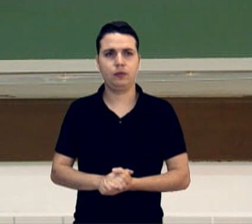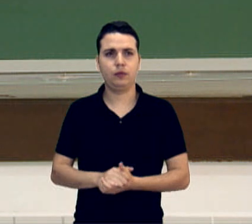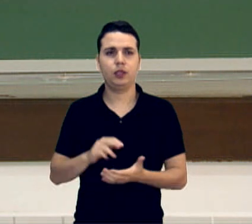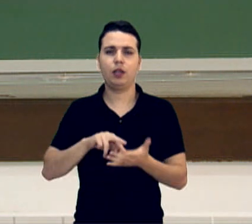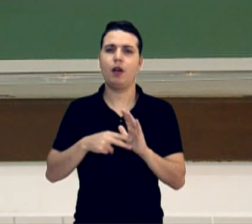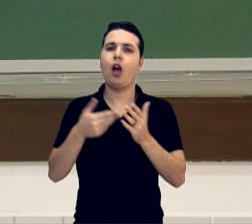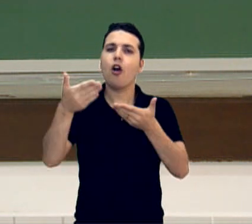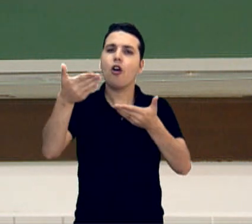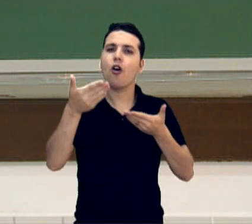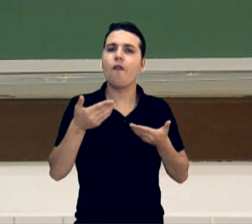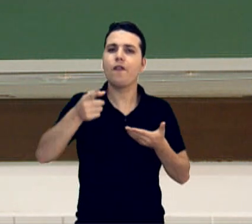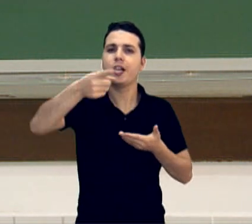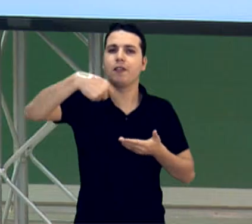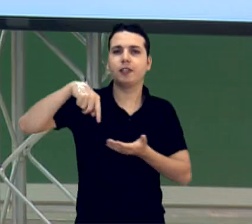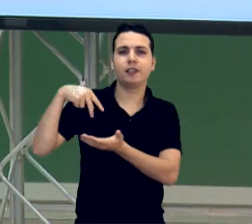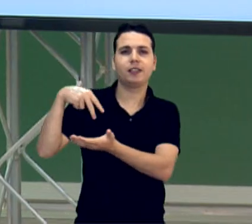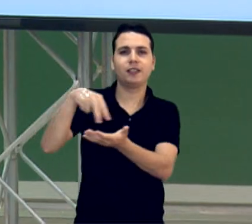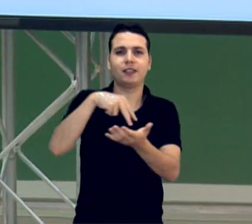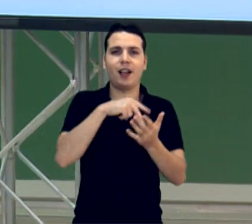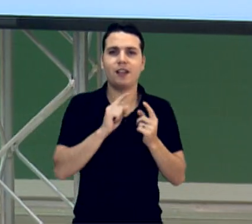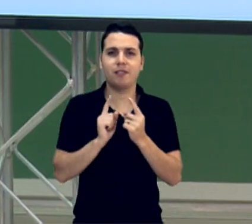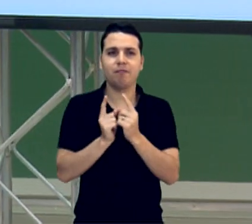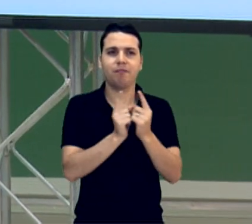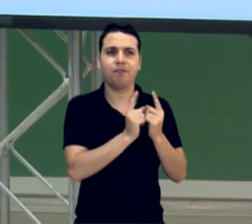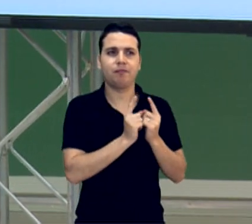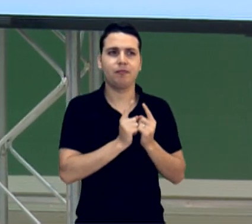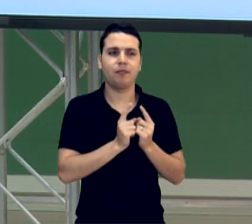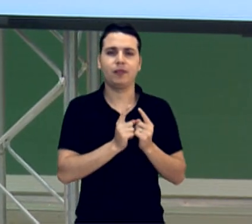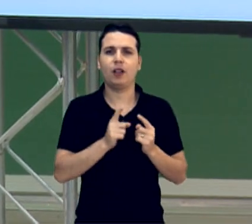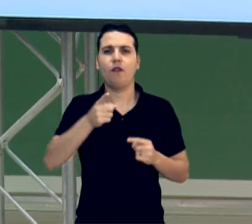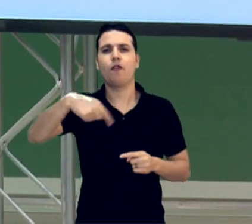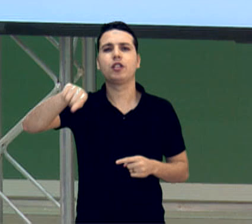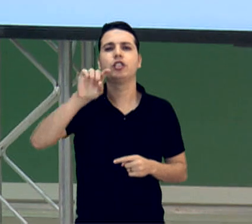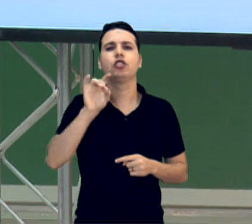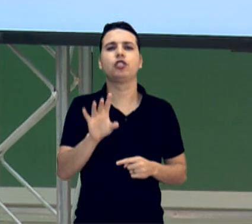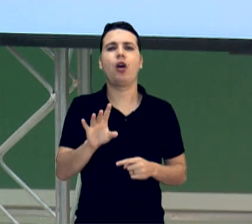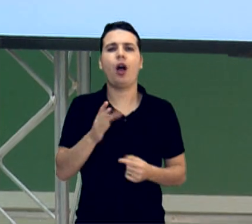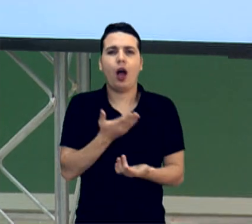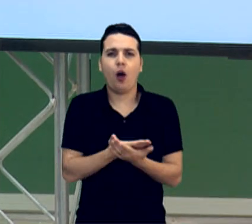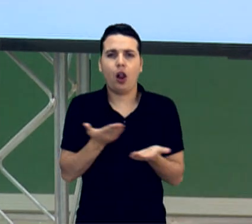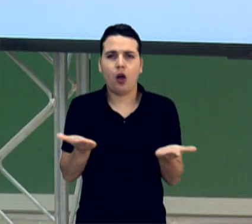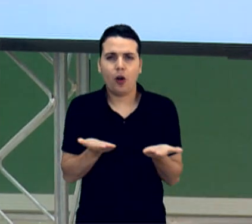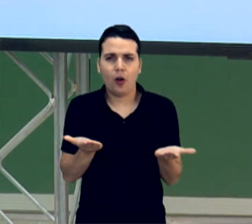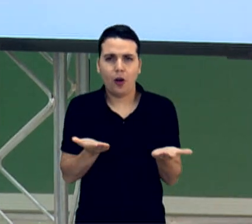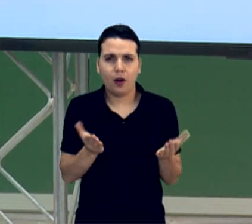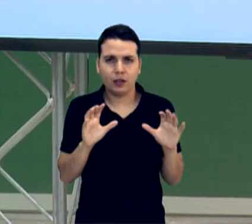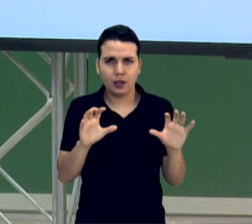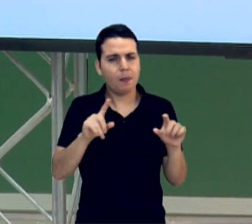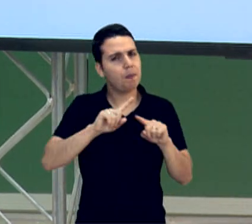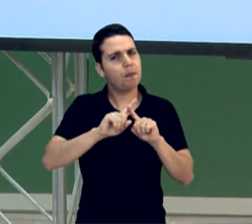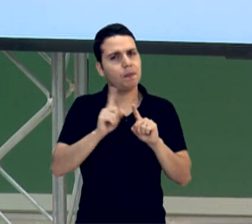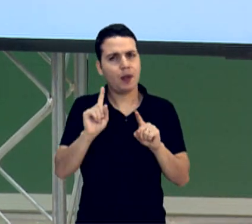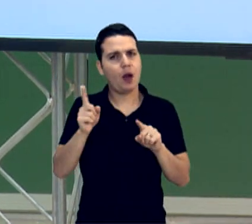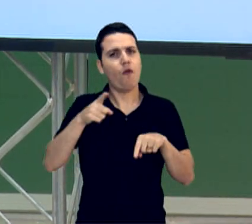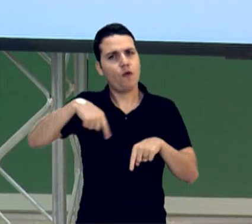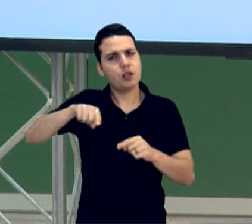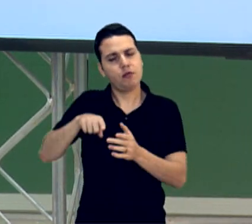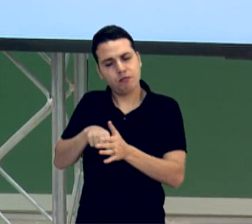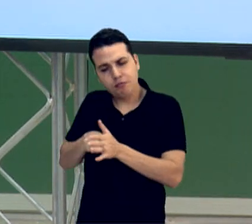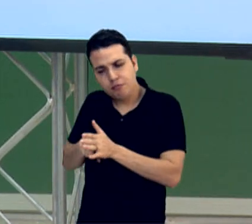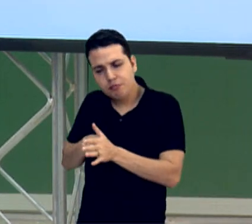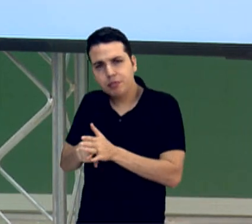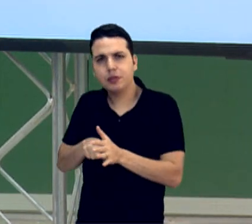para bailar com vocês, para dançar. Que vocês não fiquem só na aula de hoje, mas que vocês pesquisem,